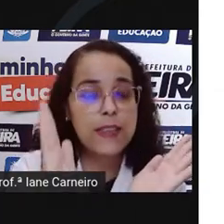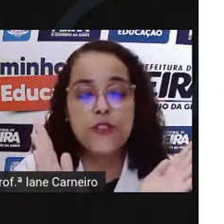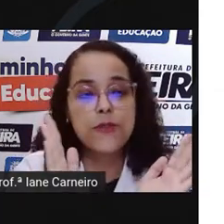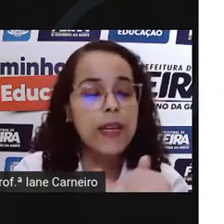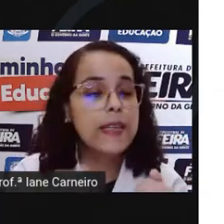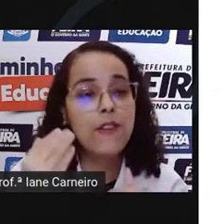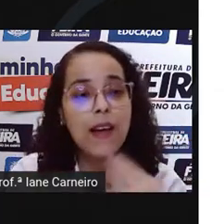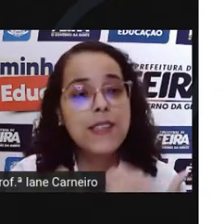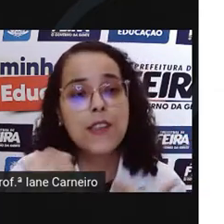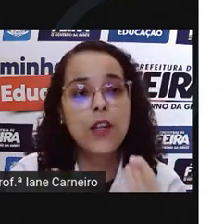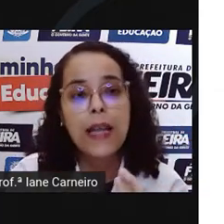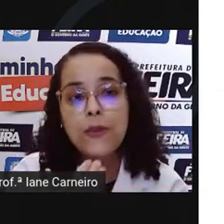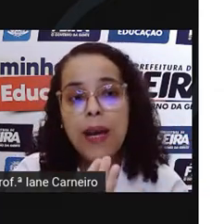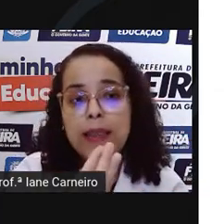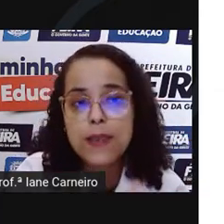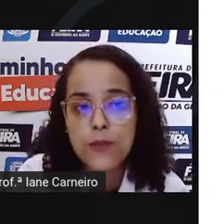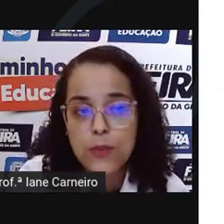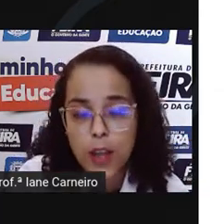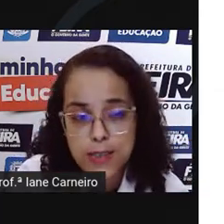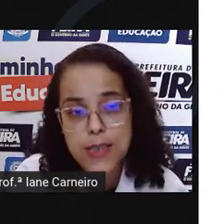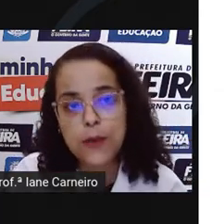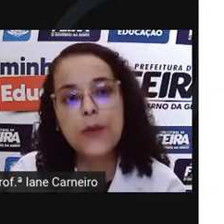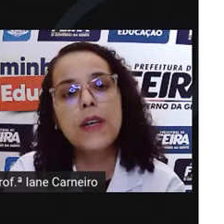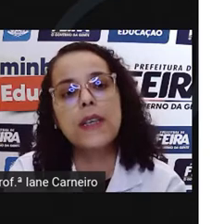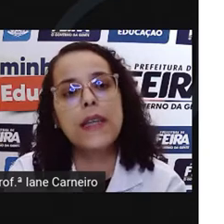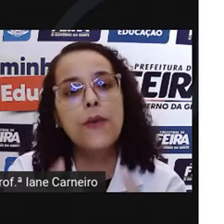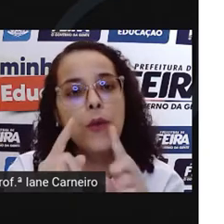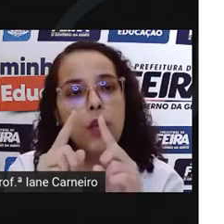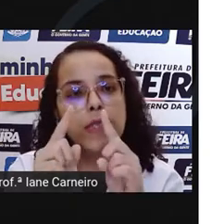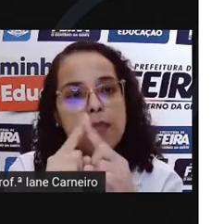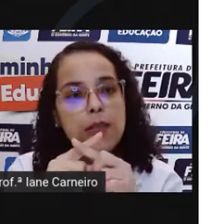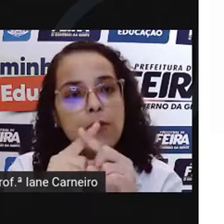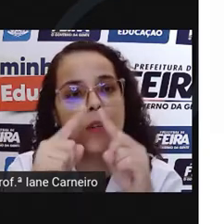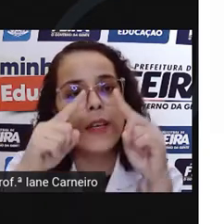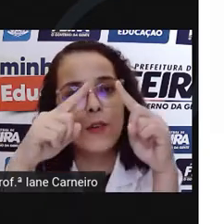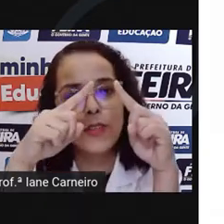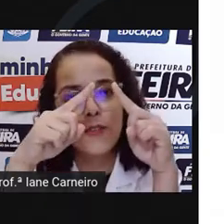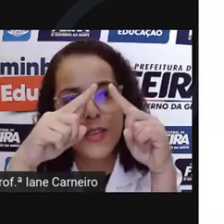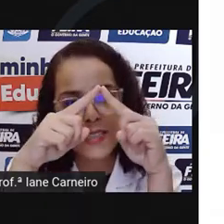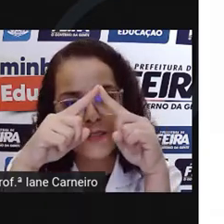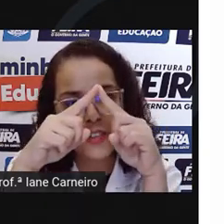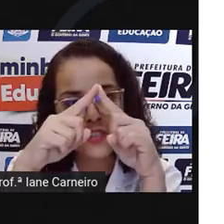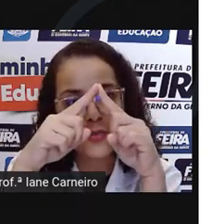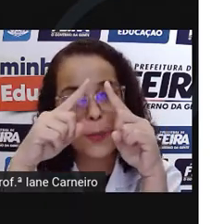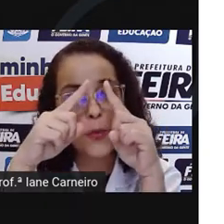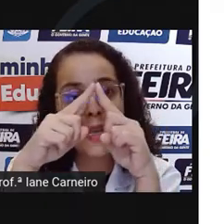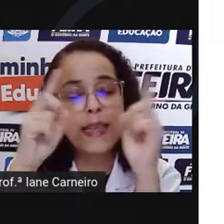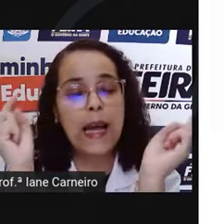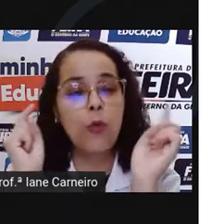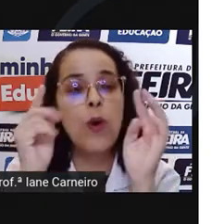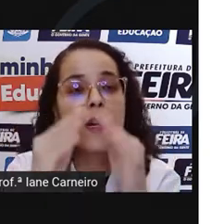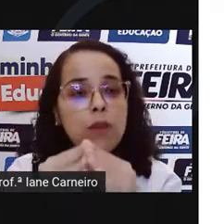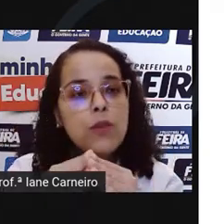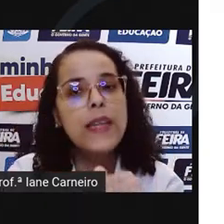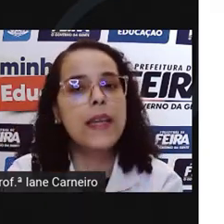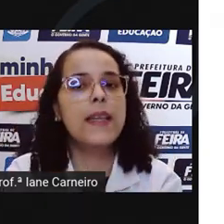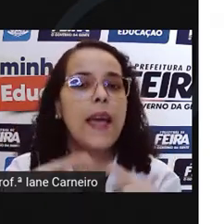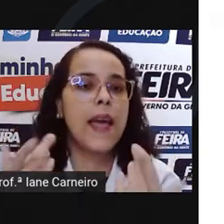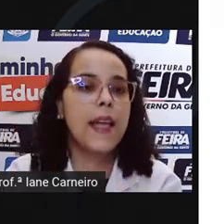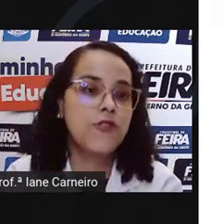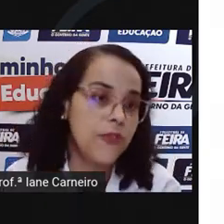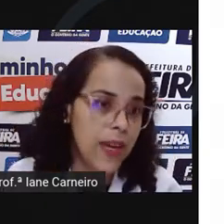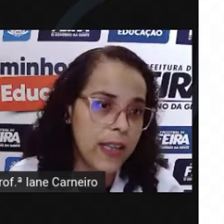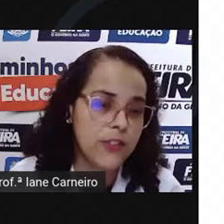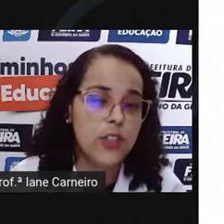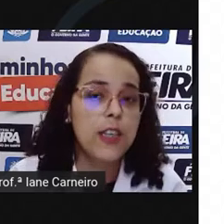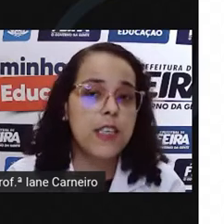ele inclinadinho, porque ele não vai se tornar num losango, né? O losango, quando ele fica assim invertidinho, é porque o ângulo dele